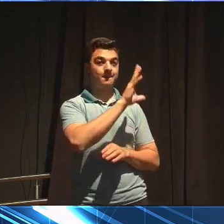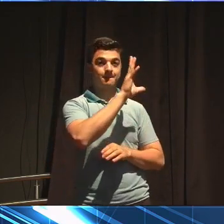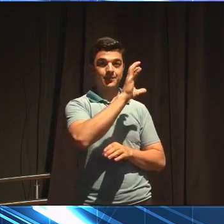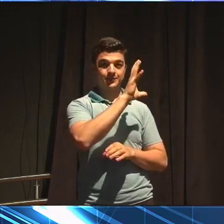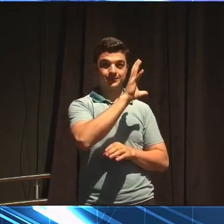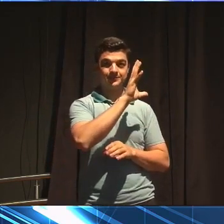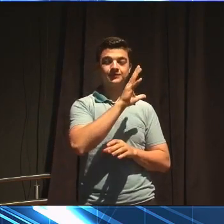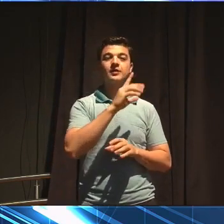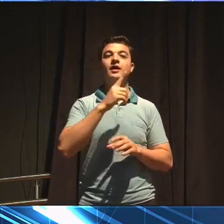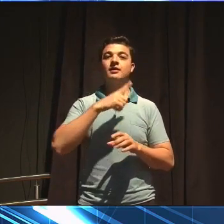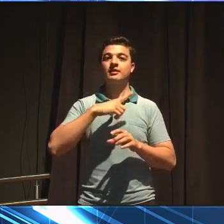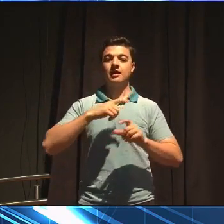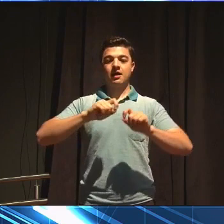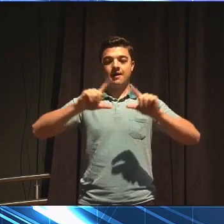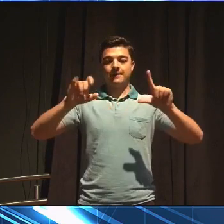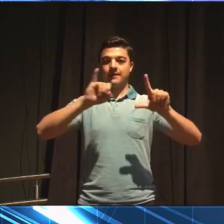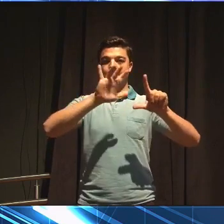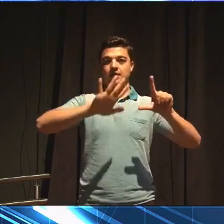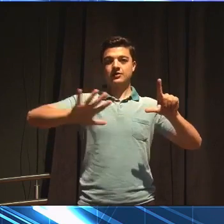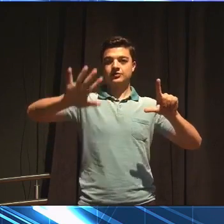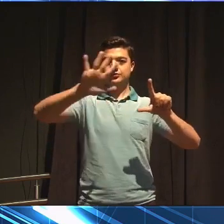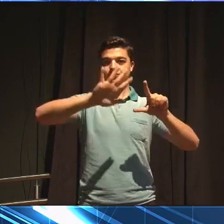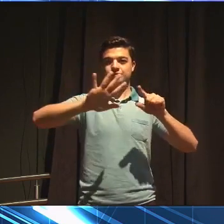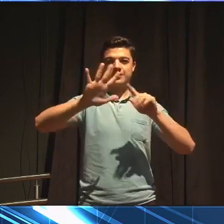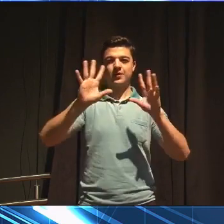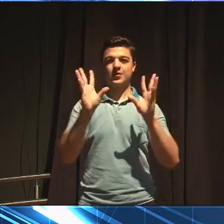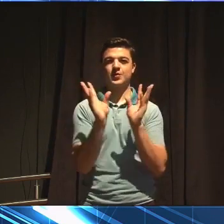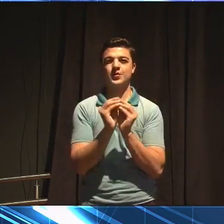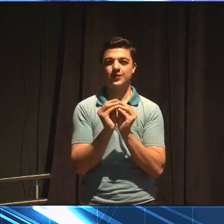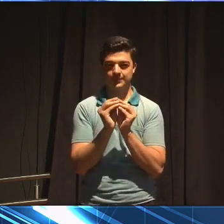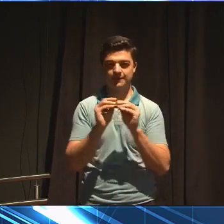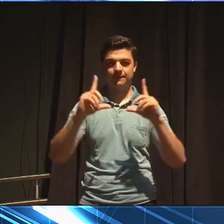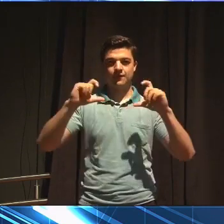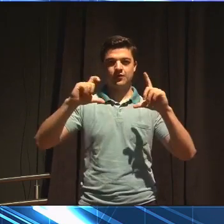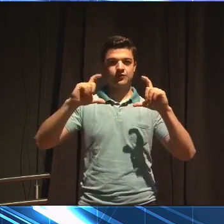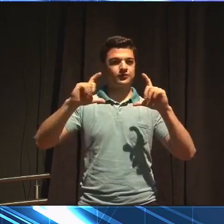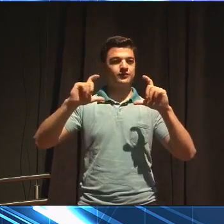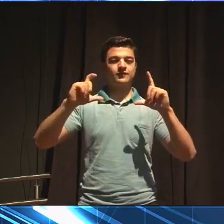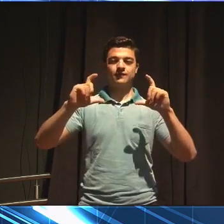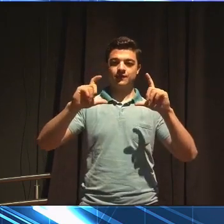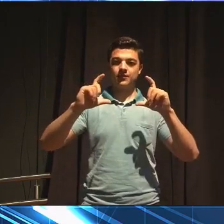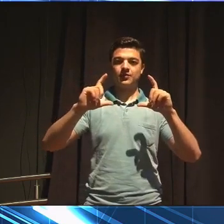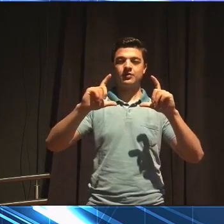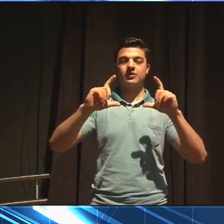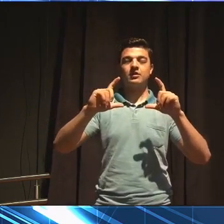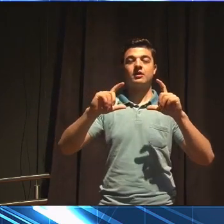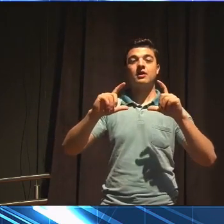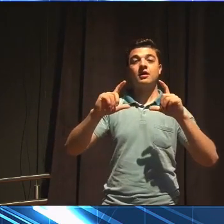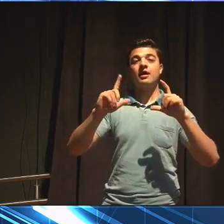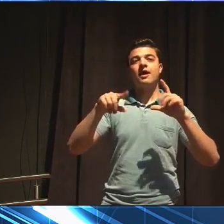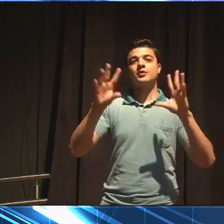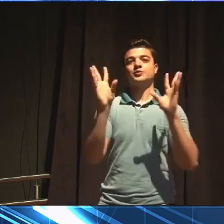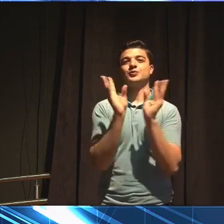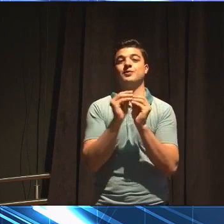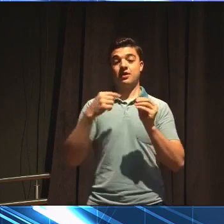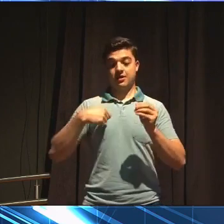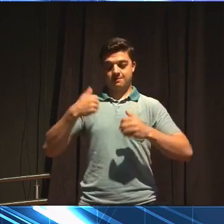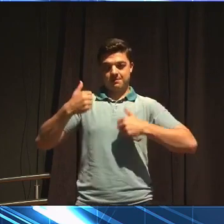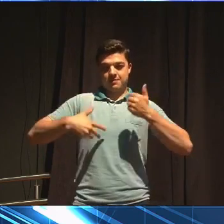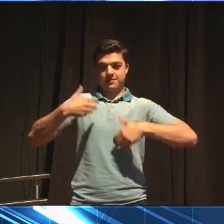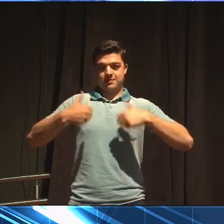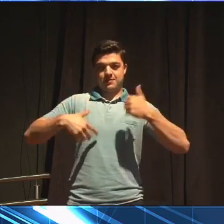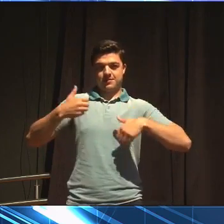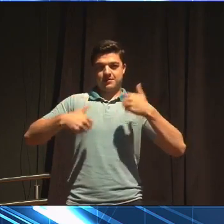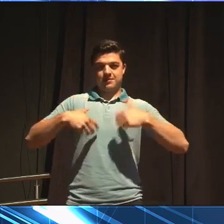fala, tá? Então, eu tenho ali um PNG, acho que foi PNG que eu salvei, que tem, então, todo esse